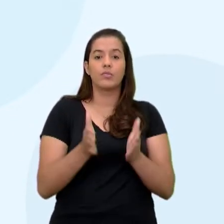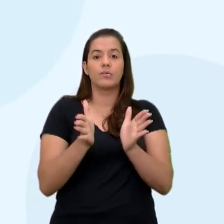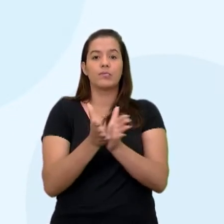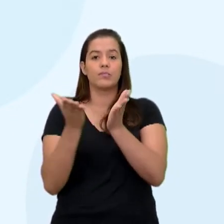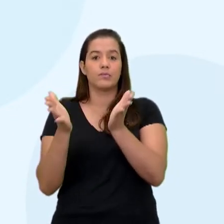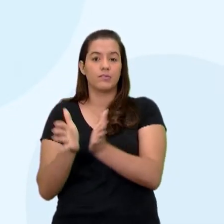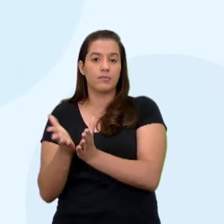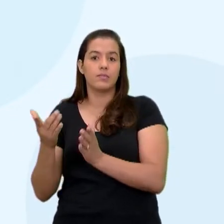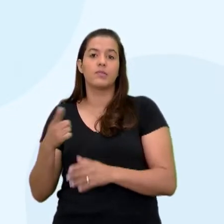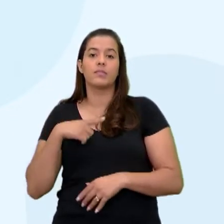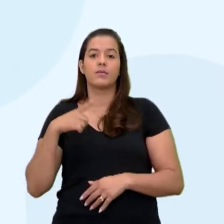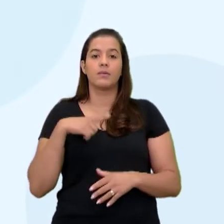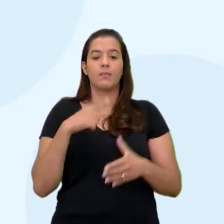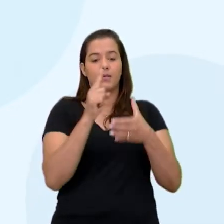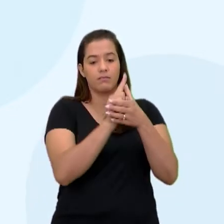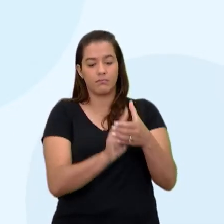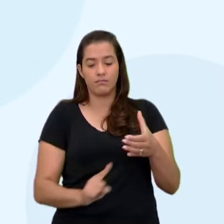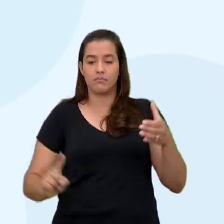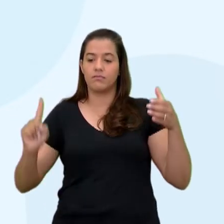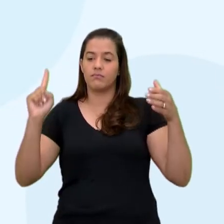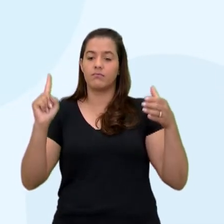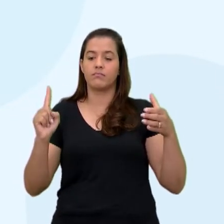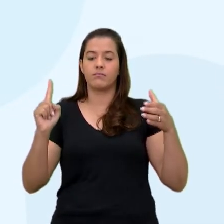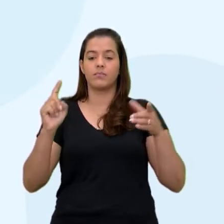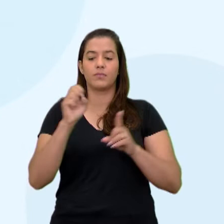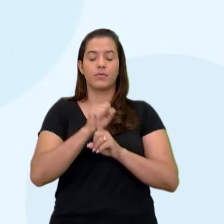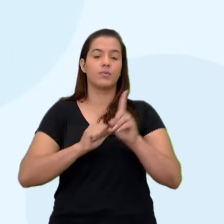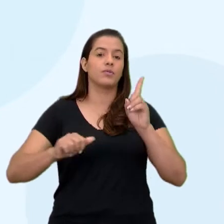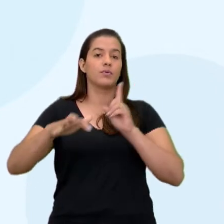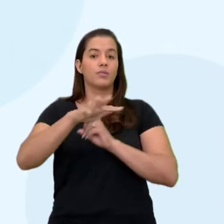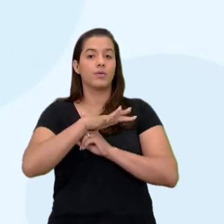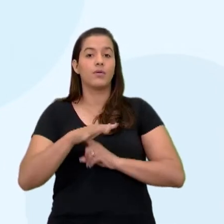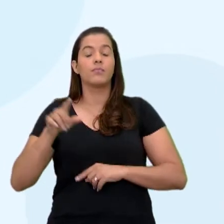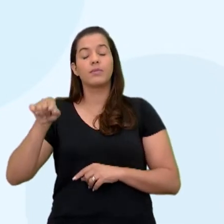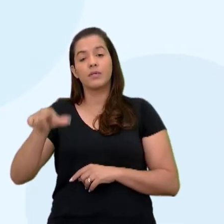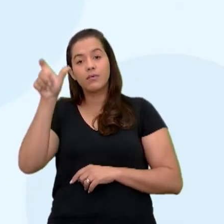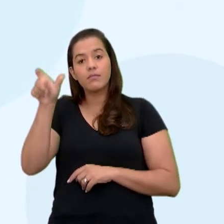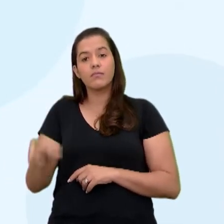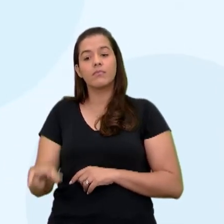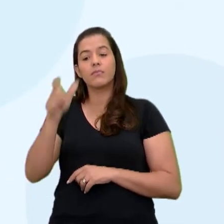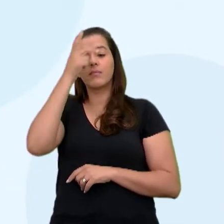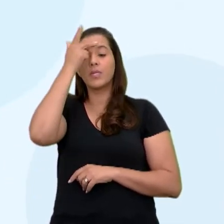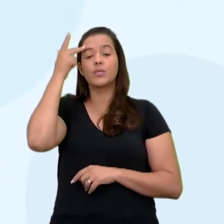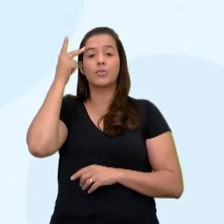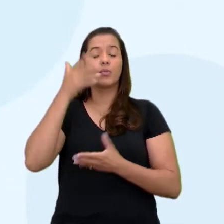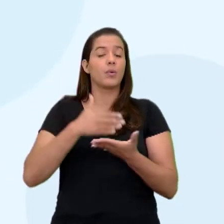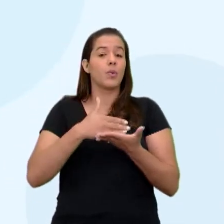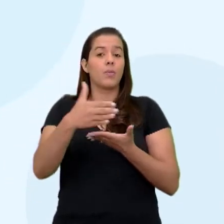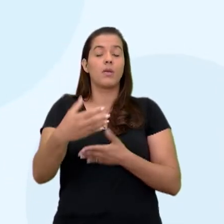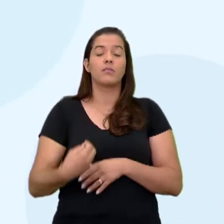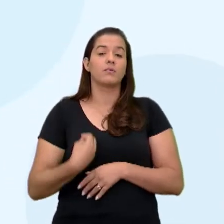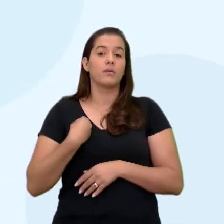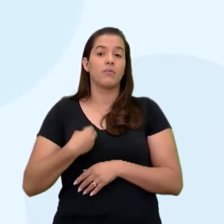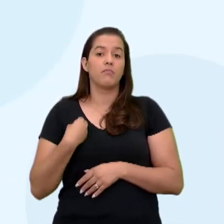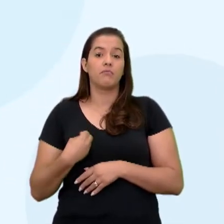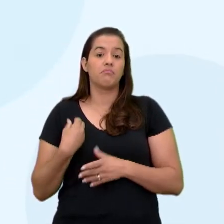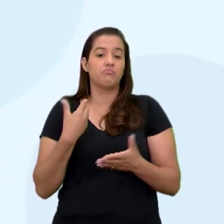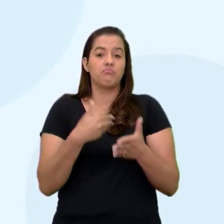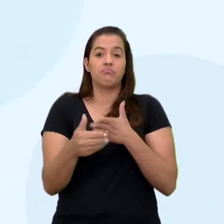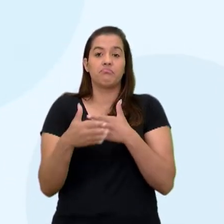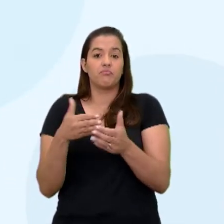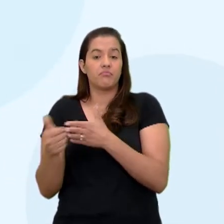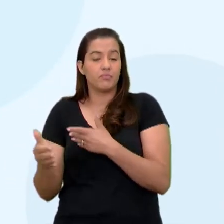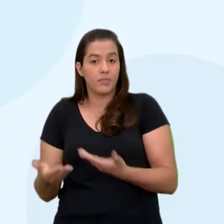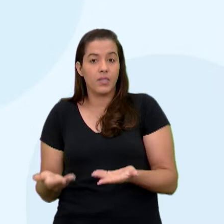a exclusão social, porque a pessoa vai começar a vida do nada num local que